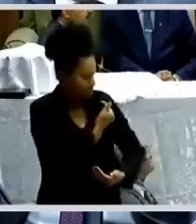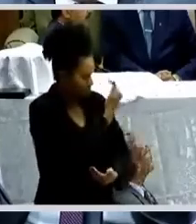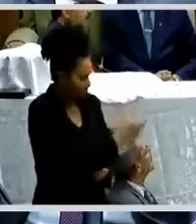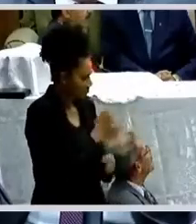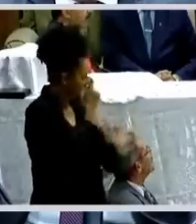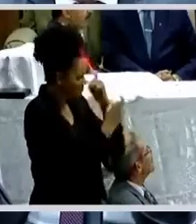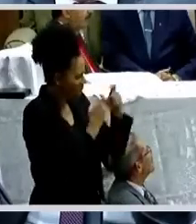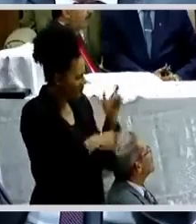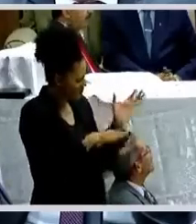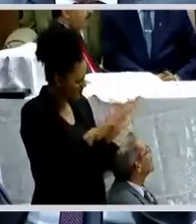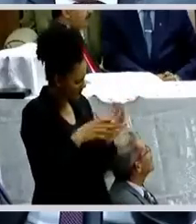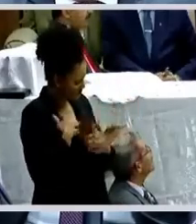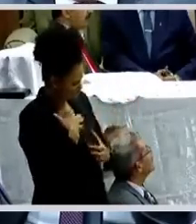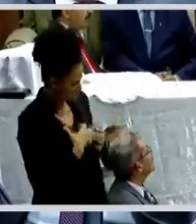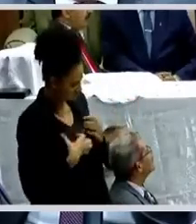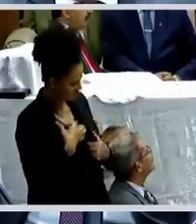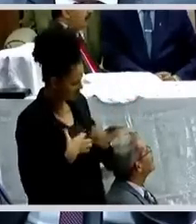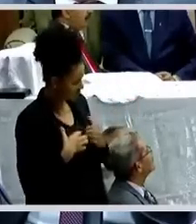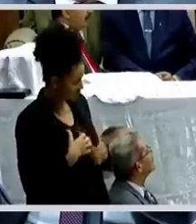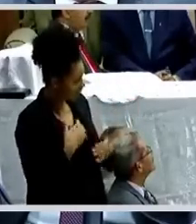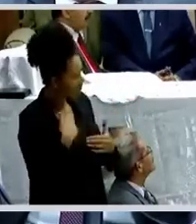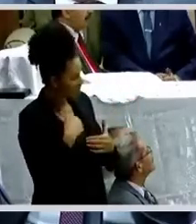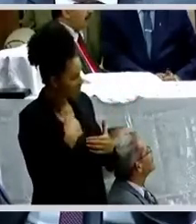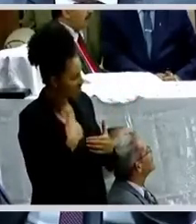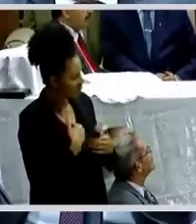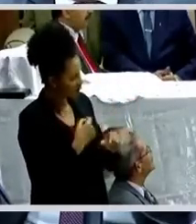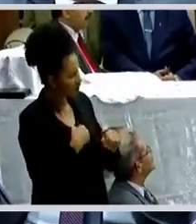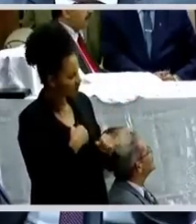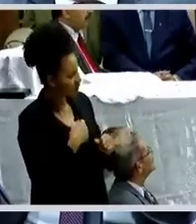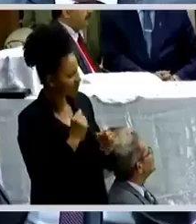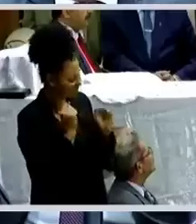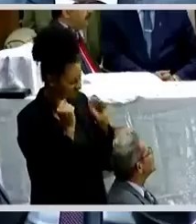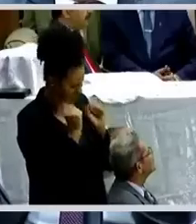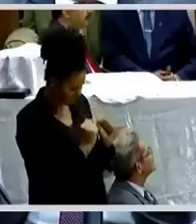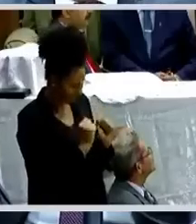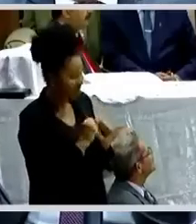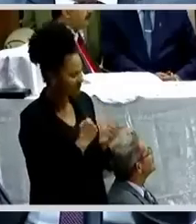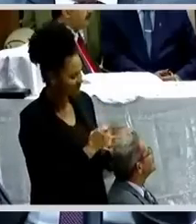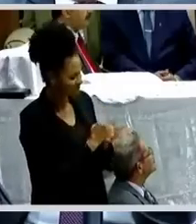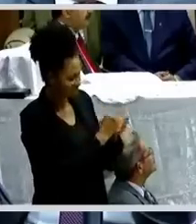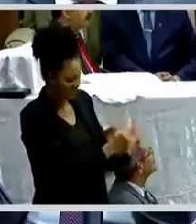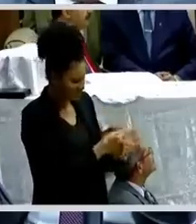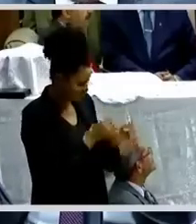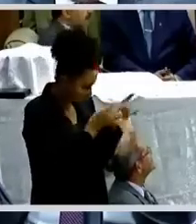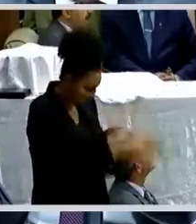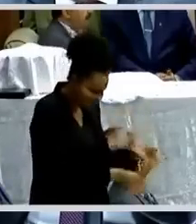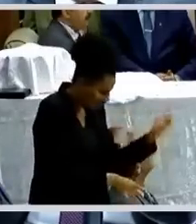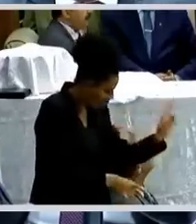chegou aqui, se depender de mim, você não vai ficar para trás.